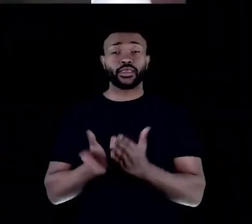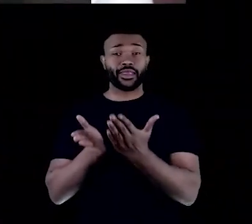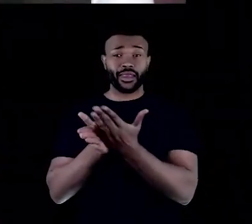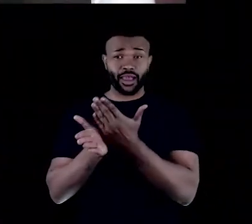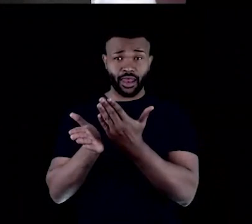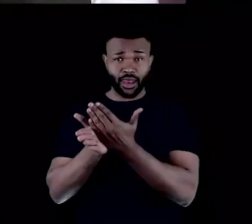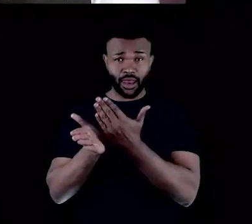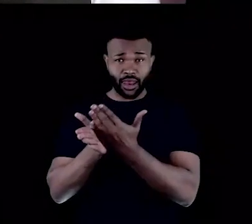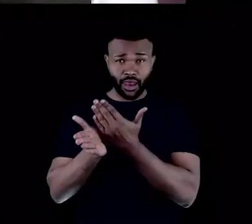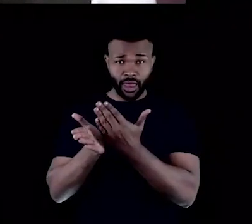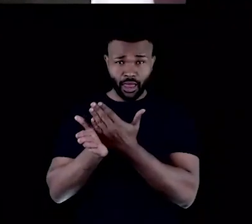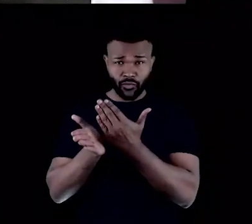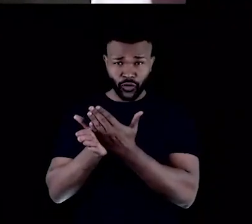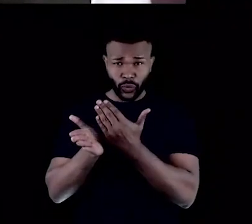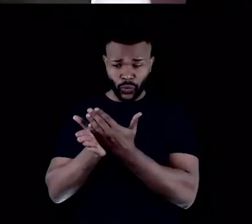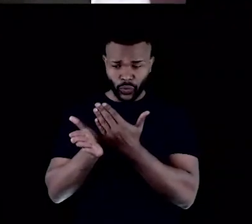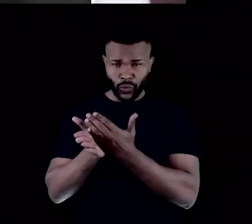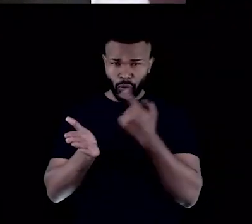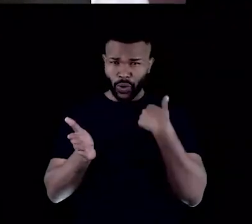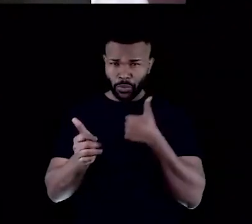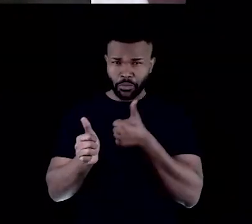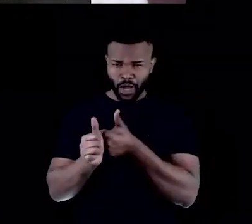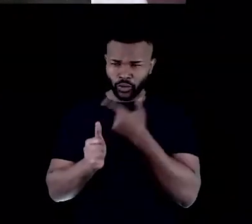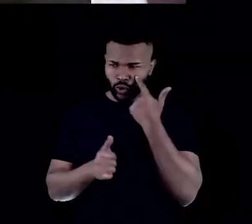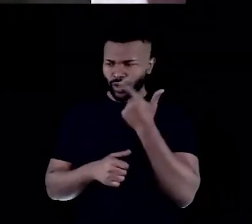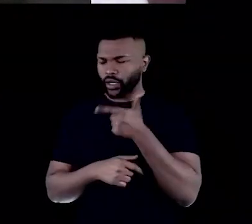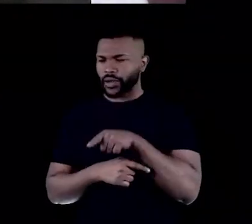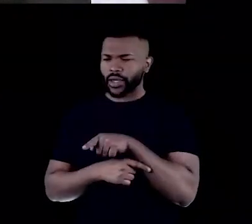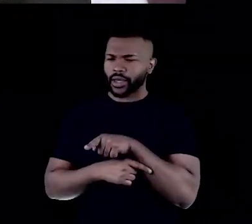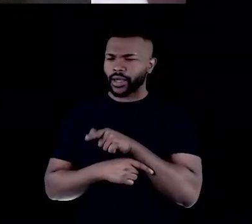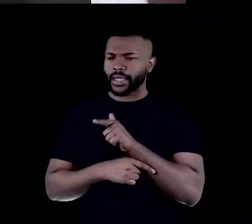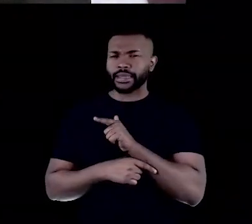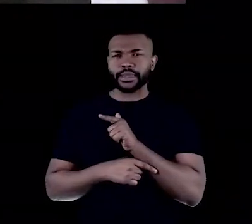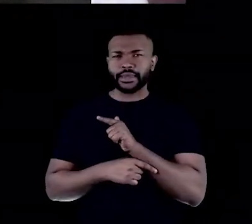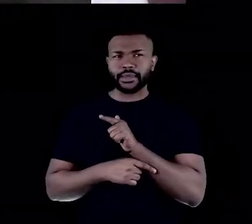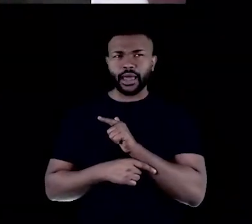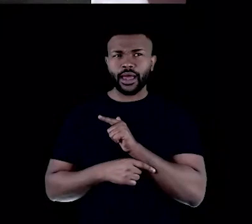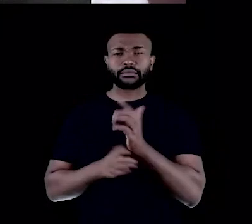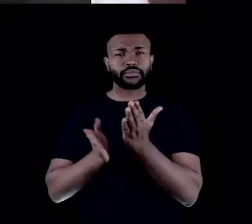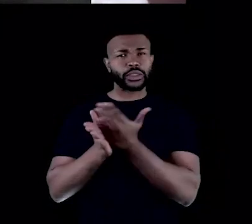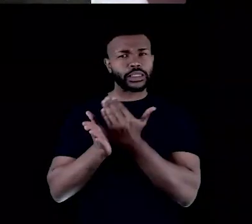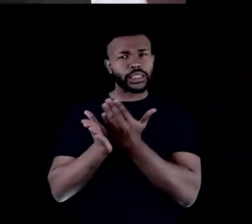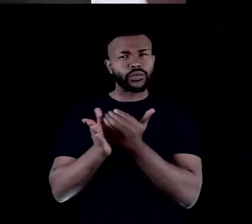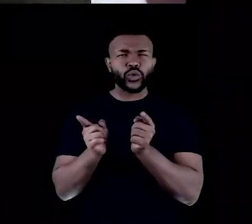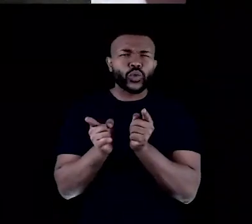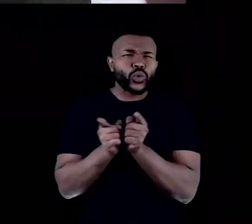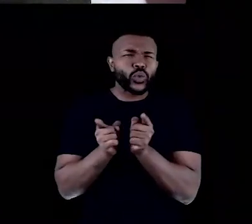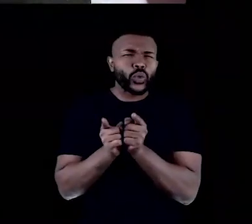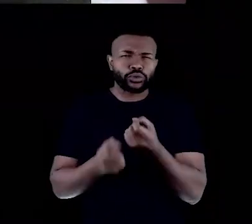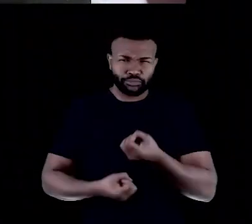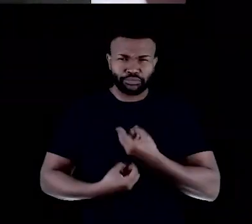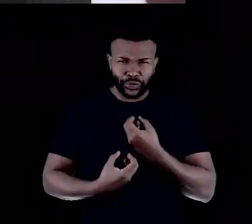O livro... Eu estou pouco de cabeça, eu devia estar com um livro aqui perto, deixa eu ver. Tem um dos meus preferidos do livro, que é